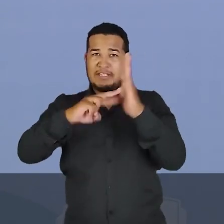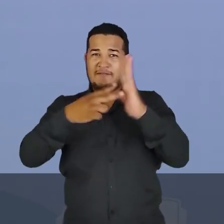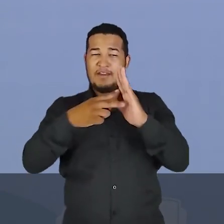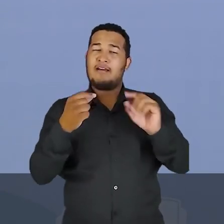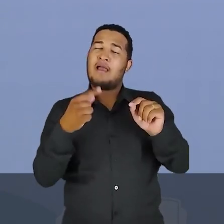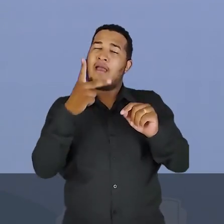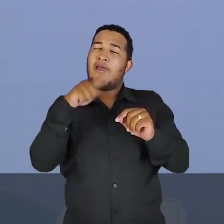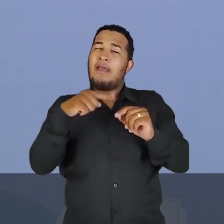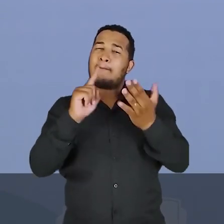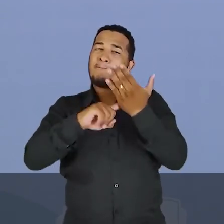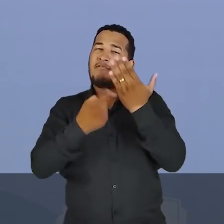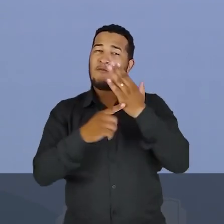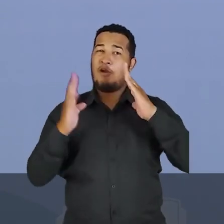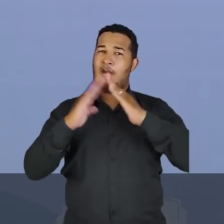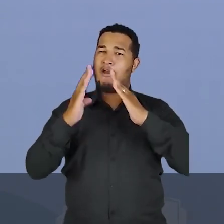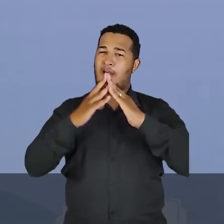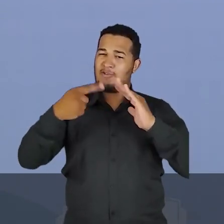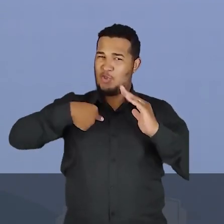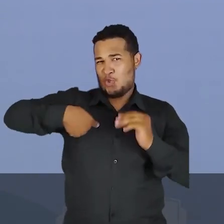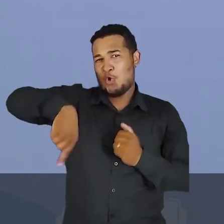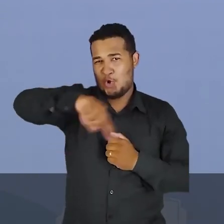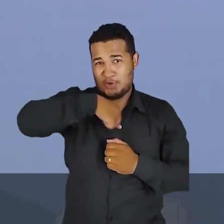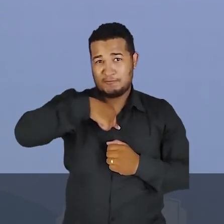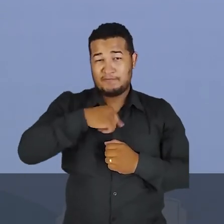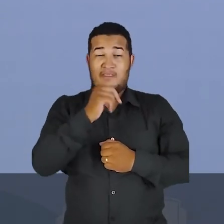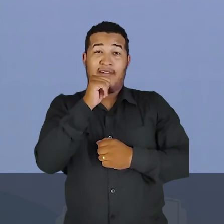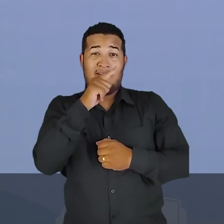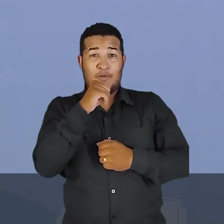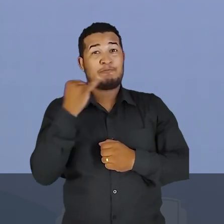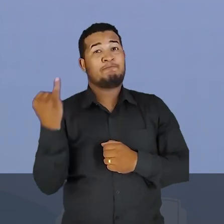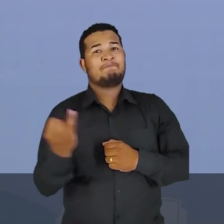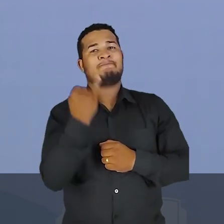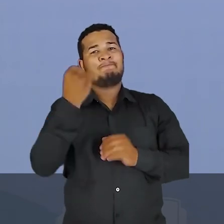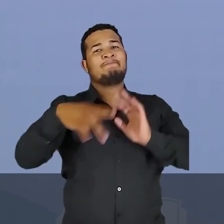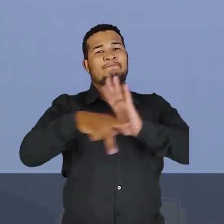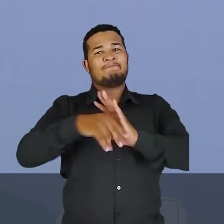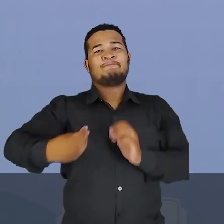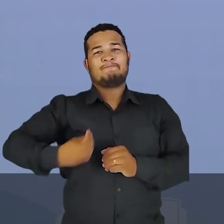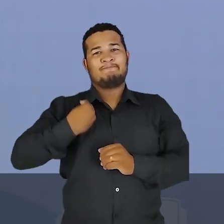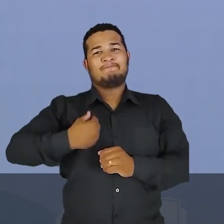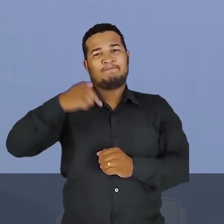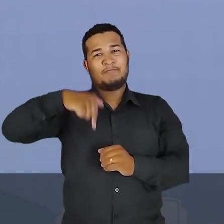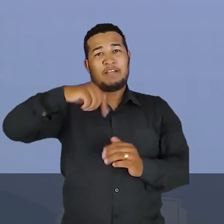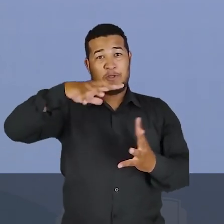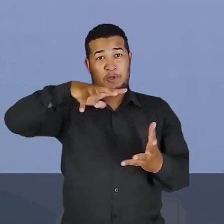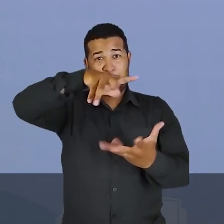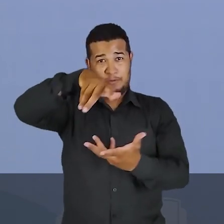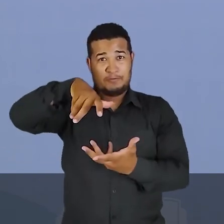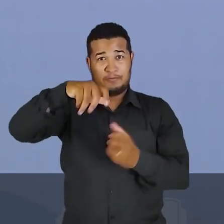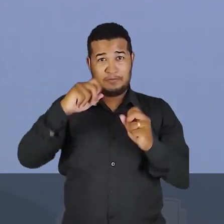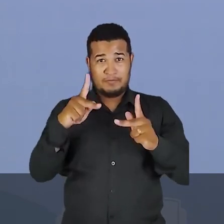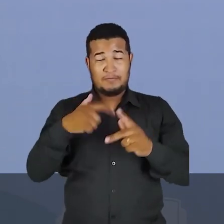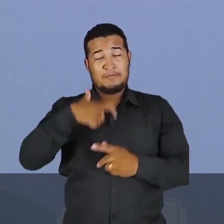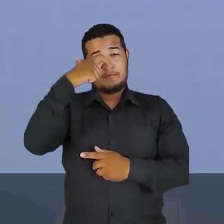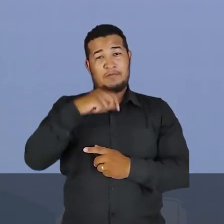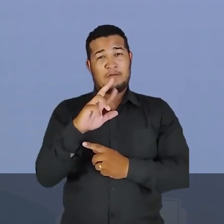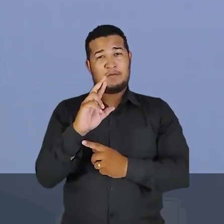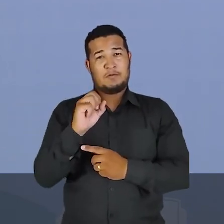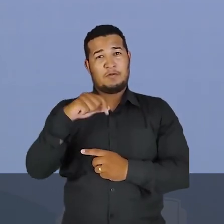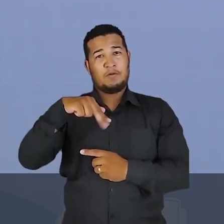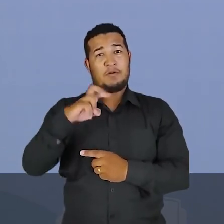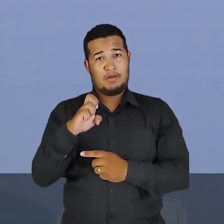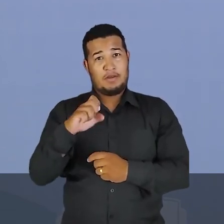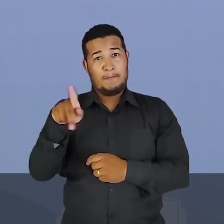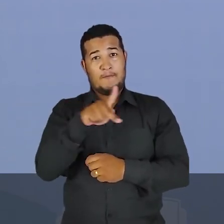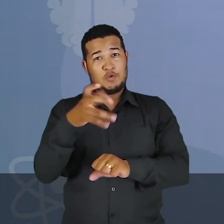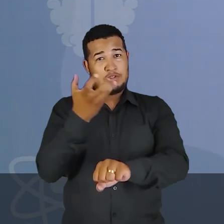nossa casa, né? E a água é uma fonte muito importante de vida para o nosso planeta, ok? Eu sou o professor Roque, eu sou